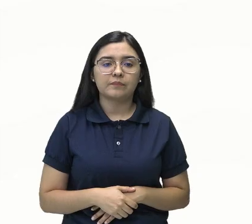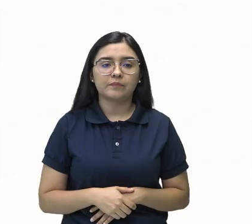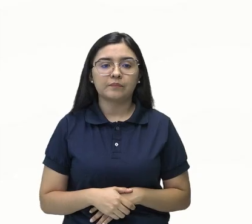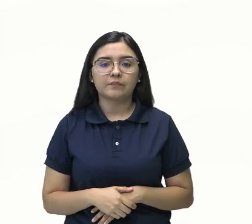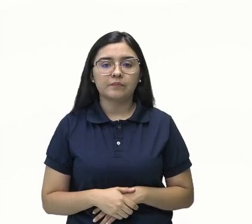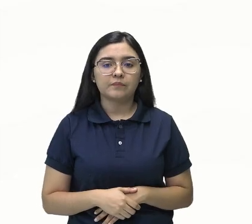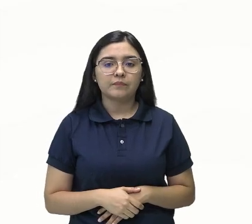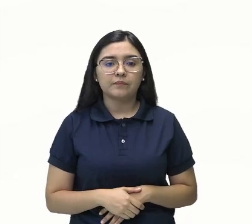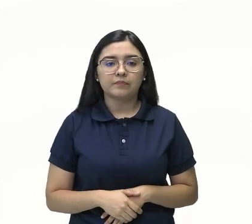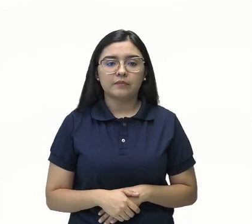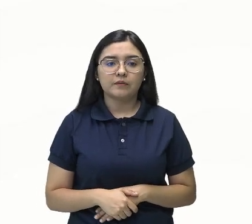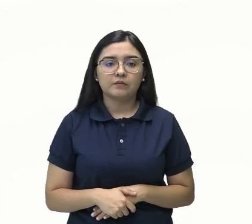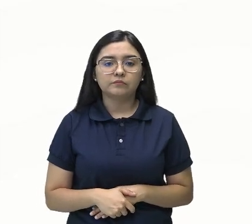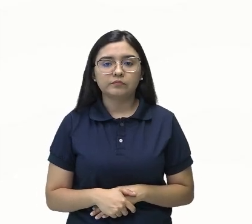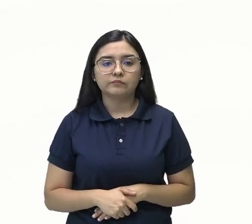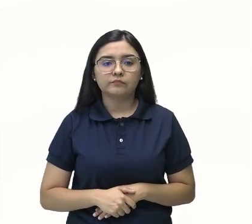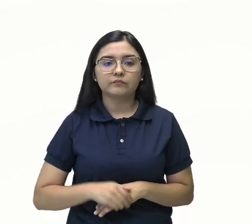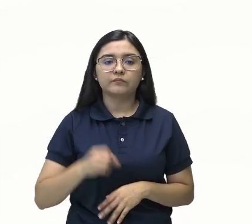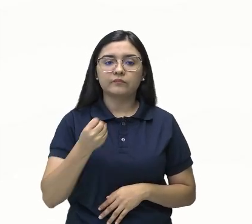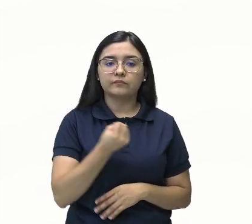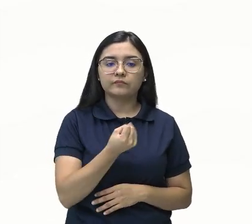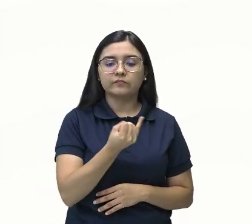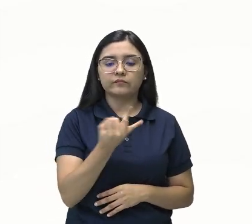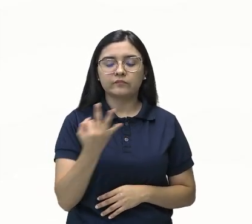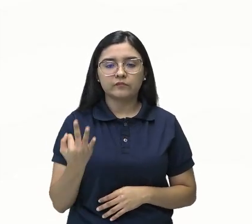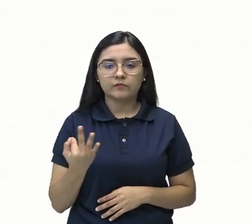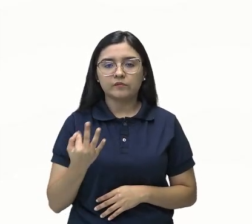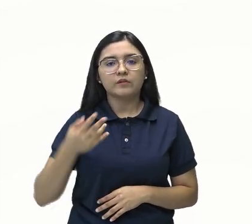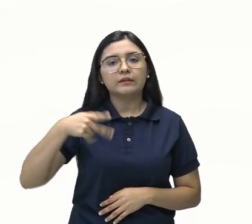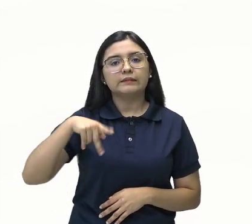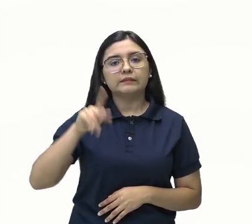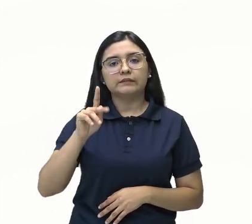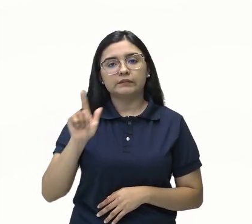Vamos separar aí a minha quantidade em quilos,